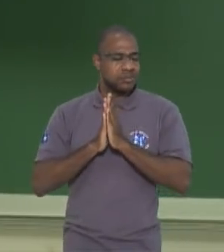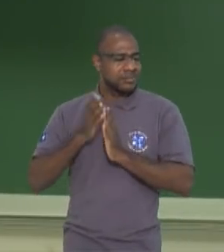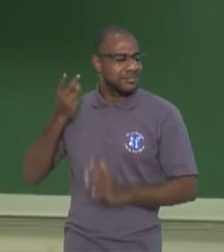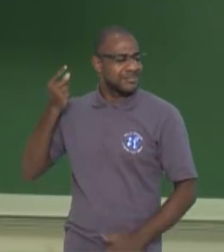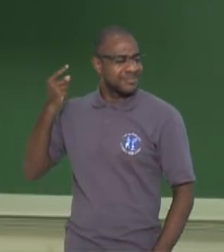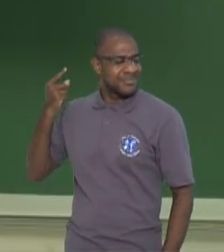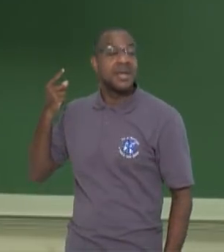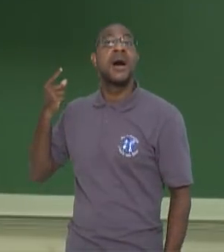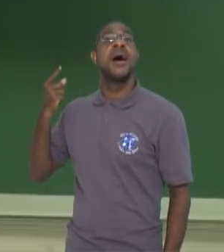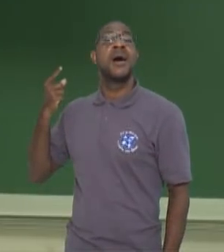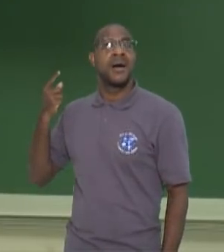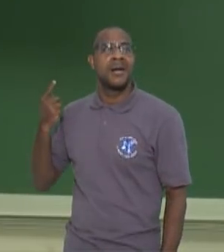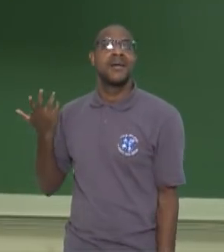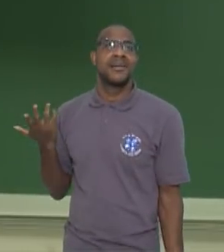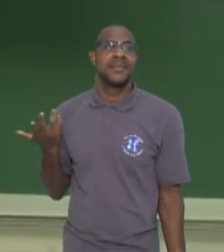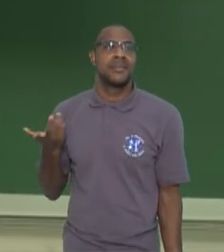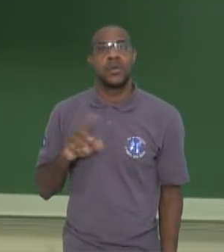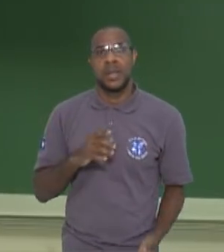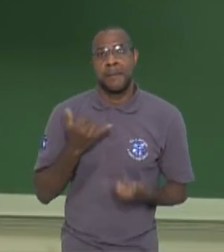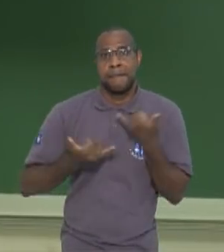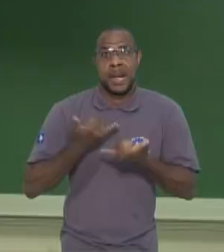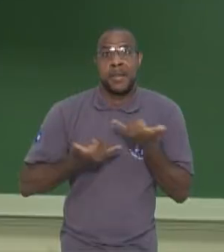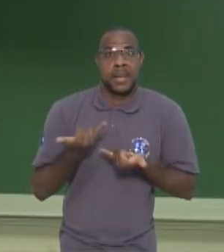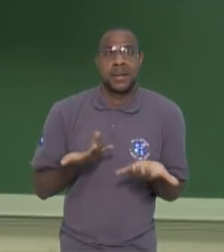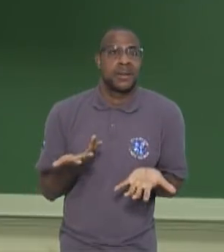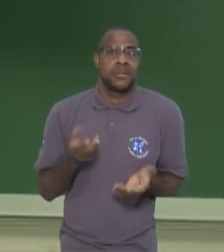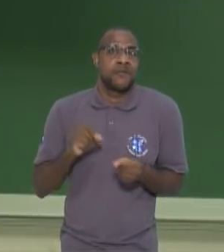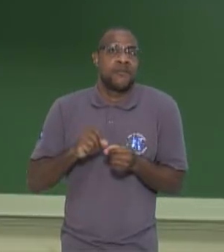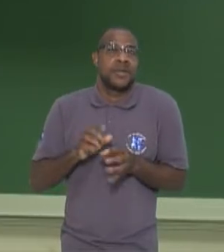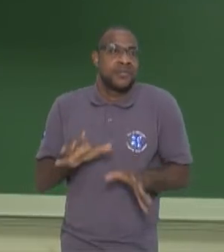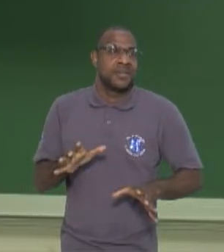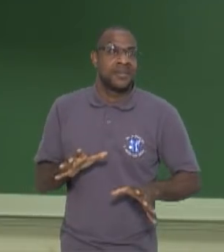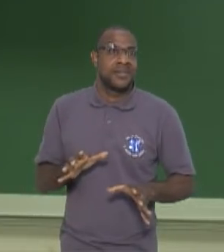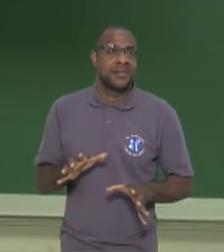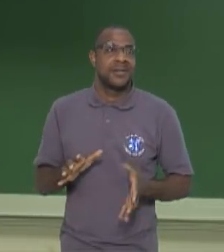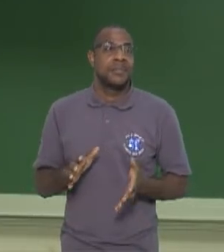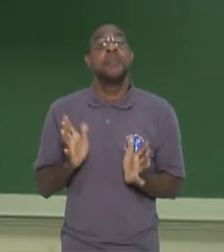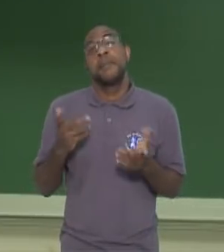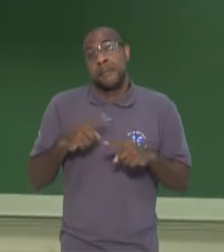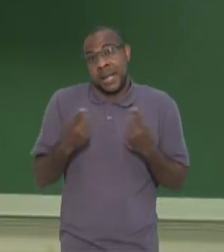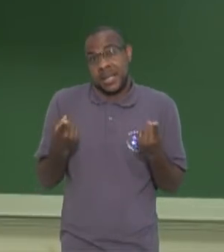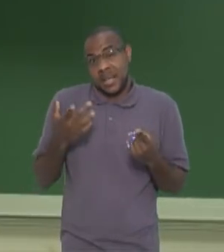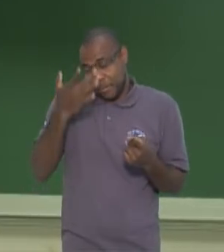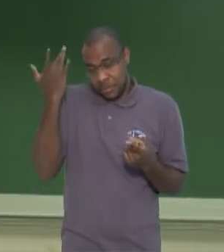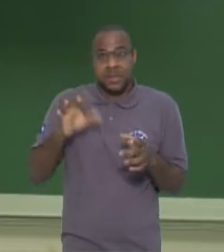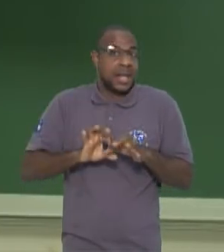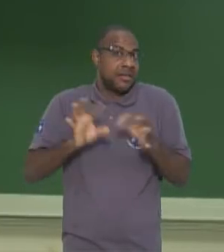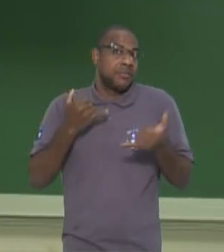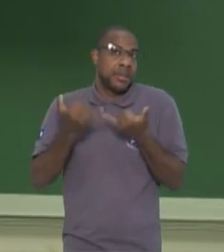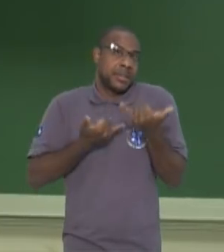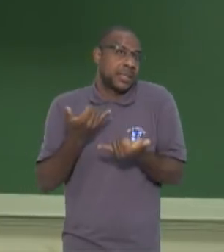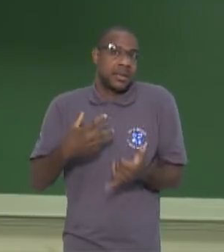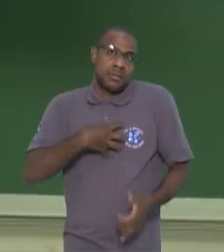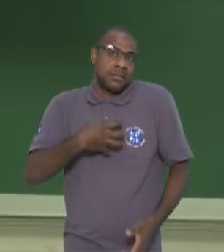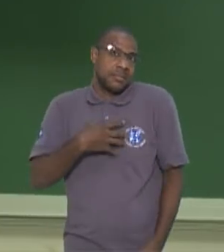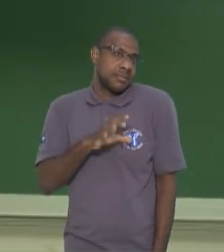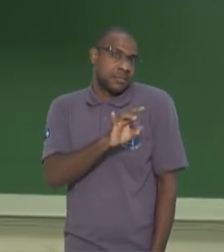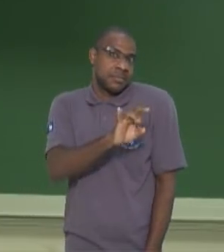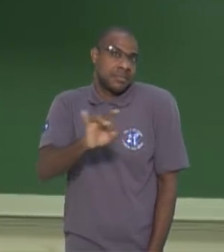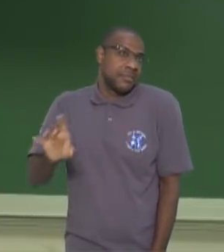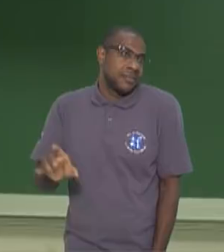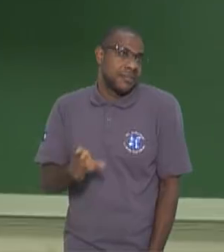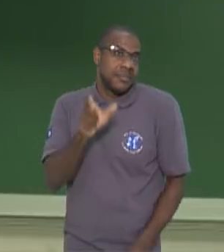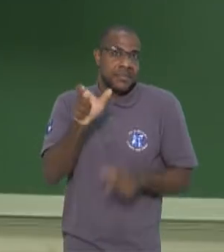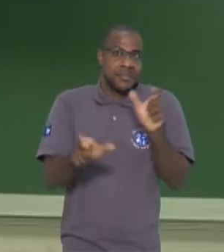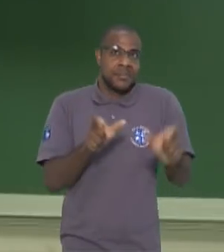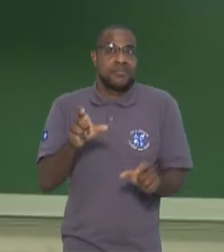Geralmente, eles não são feitos para brincar, embora as pessoas sejam livres para brincar com o que elas quiserem, mas eles são feitos para